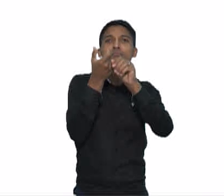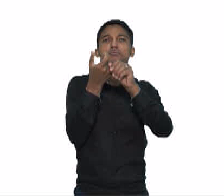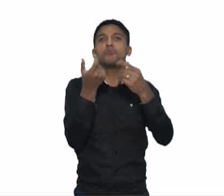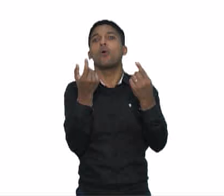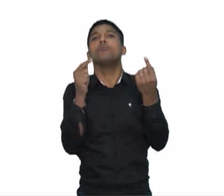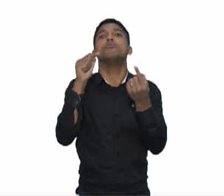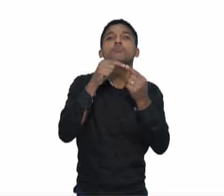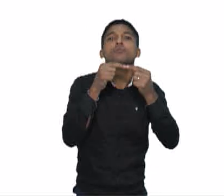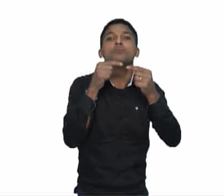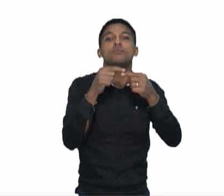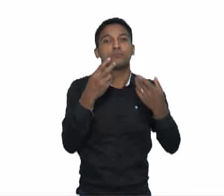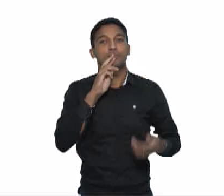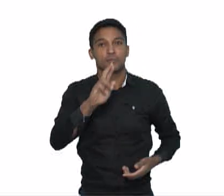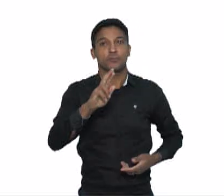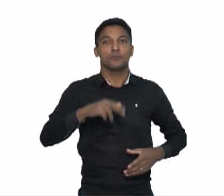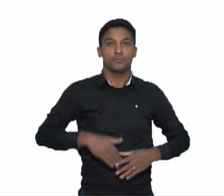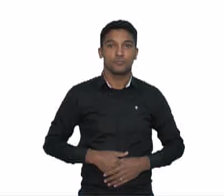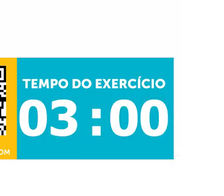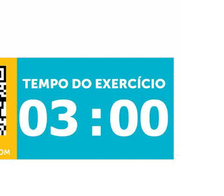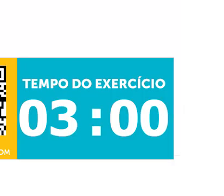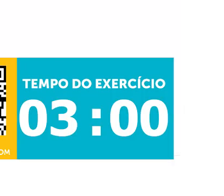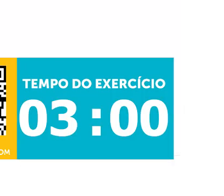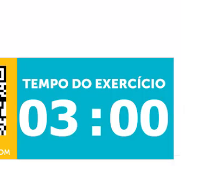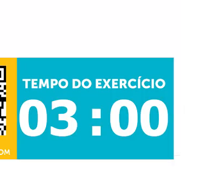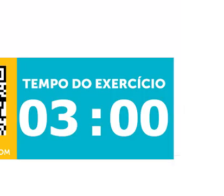está? Pode anotar.